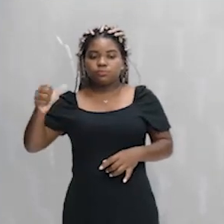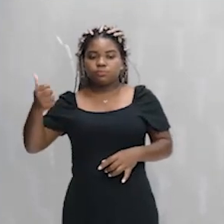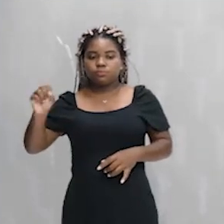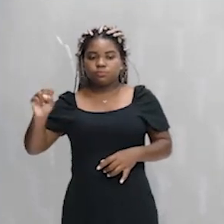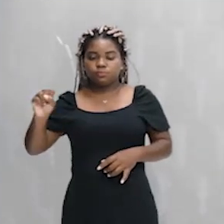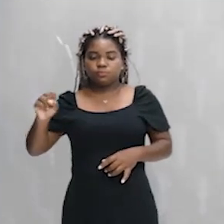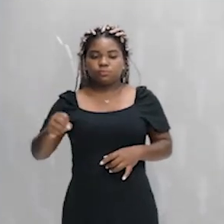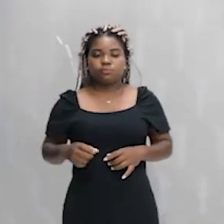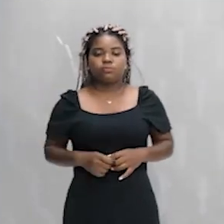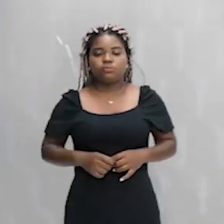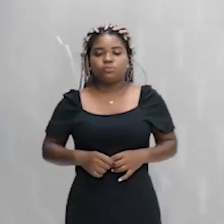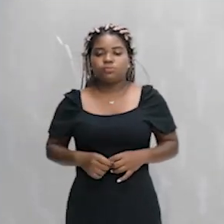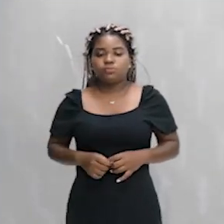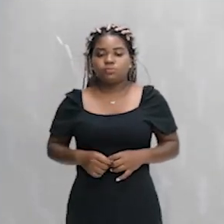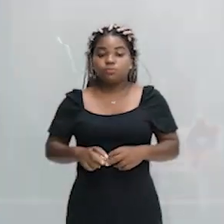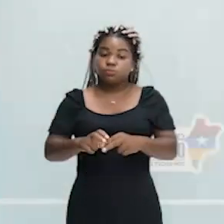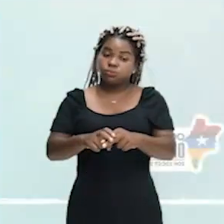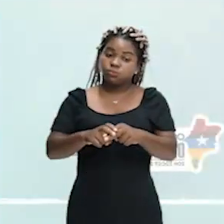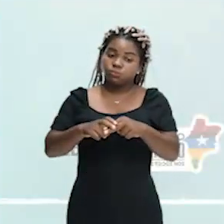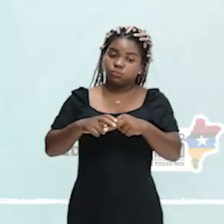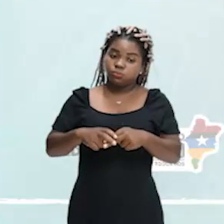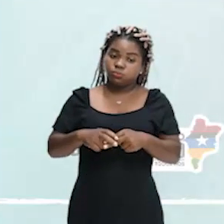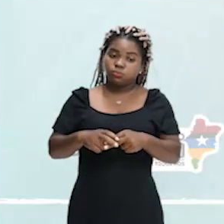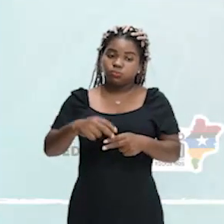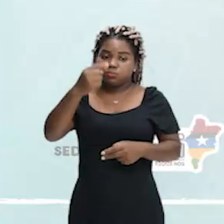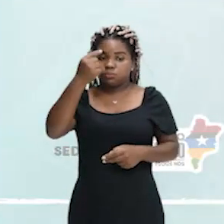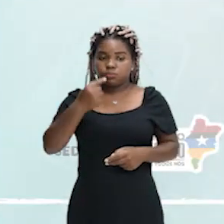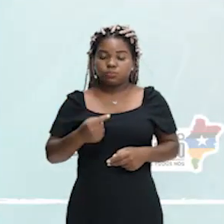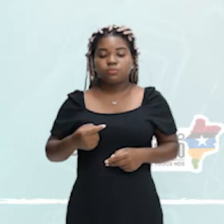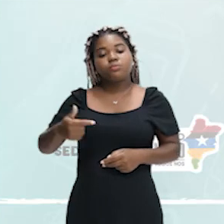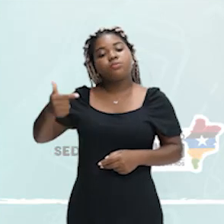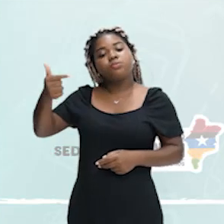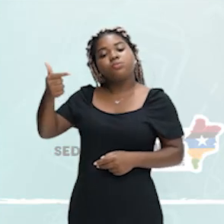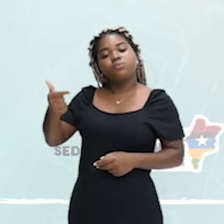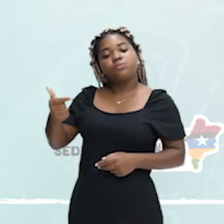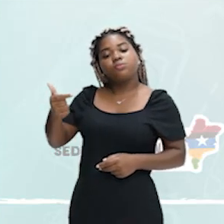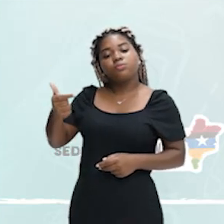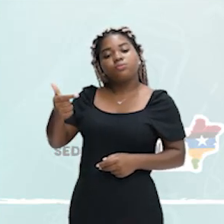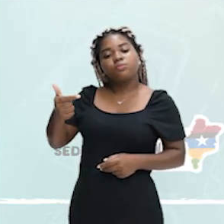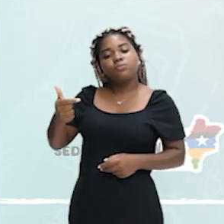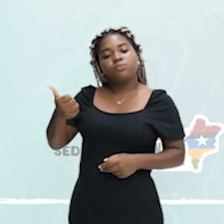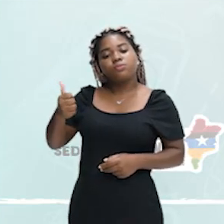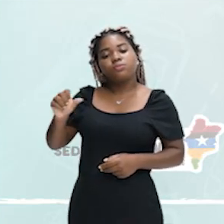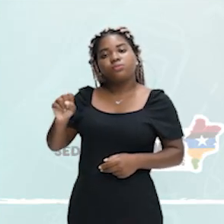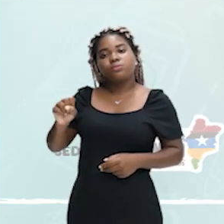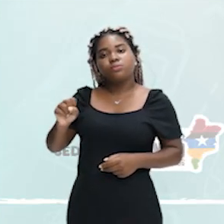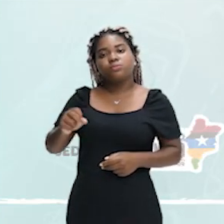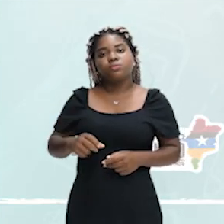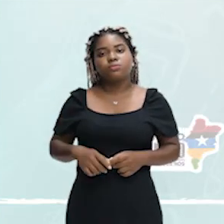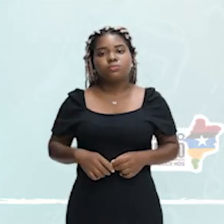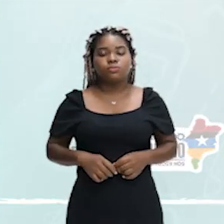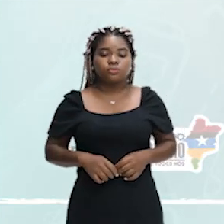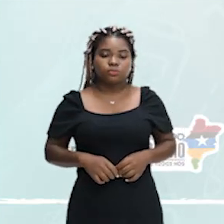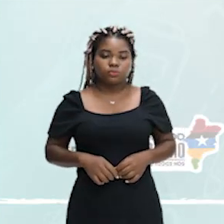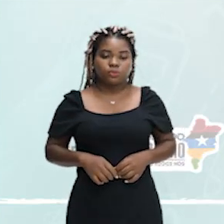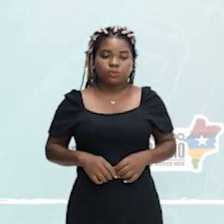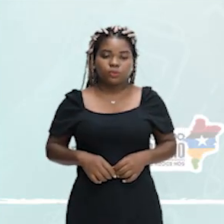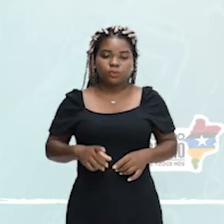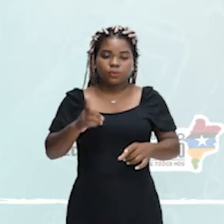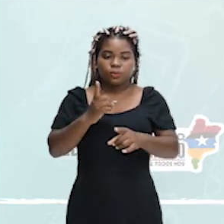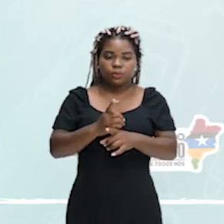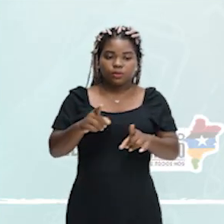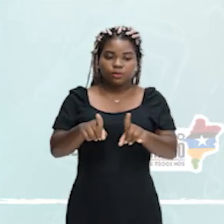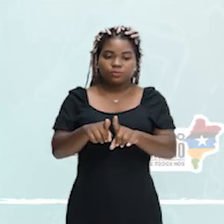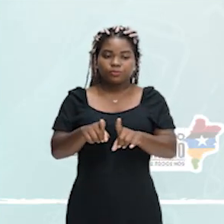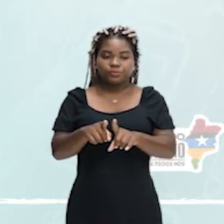18. Ou seja, a imagem do número 2, através da função f, é 18. Vamos agora encontrar a imagem